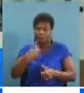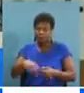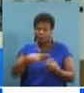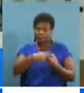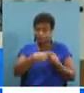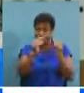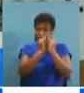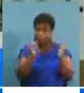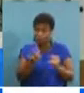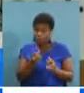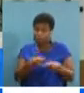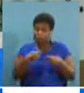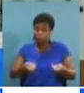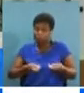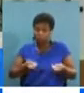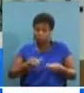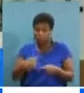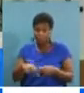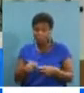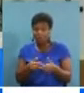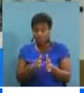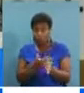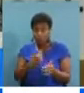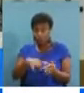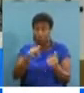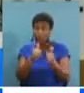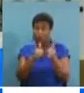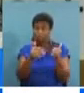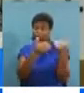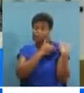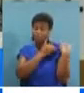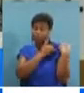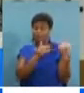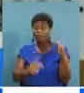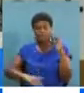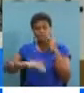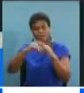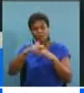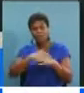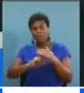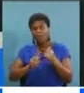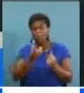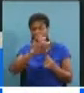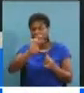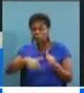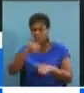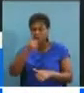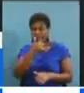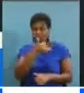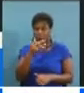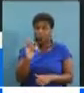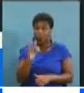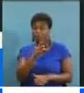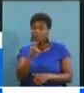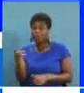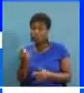com dinheiro para suportar a operação, portanto, vamos todos com responsabilidade fazer o máximo para que o país ganhe. 24 milhões de dólares